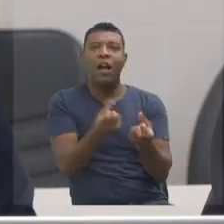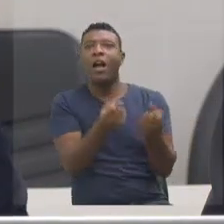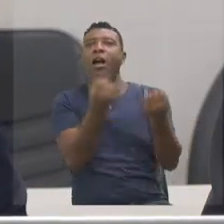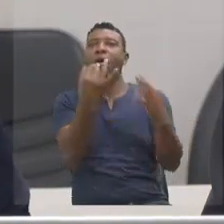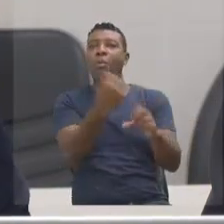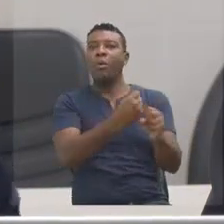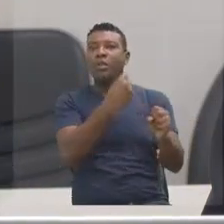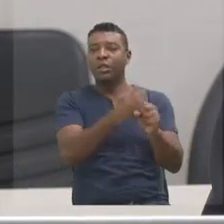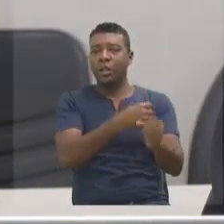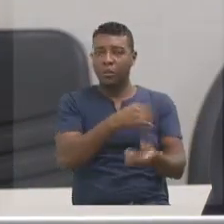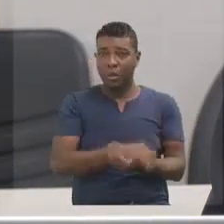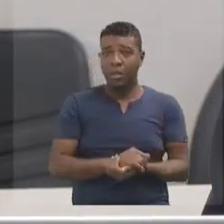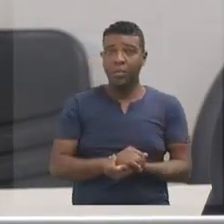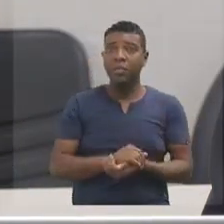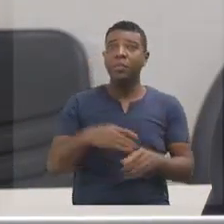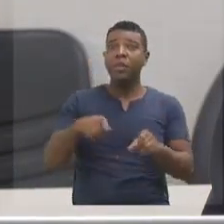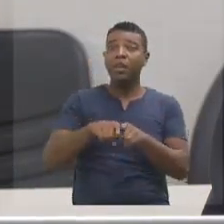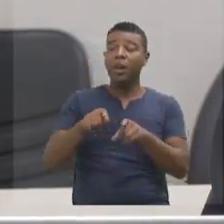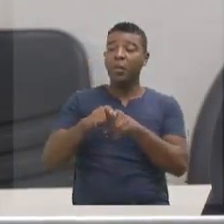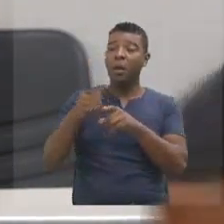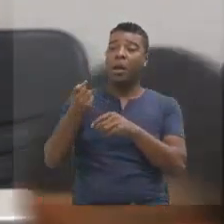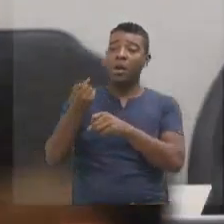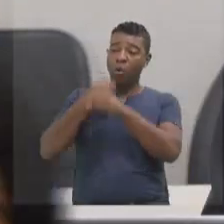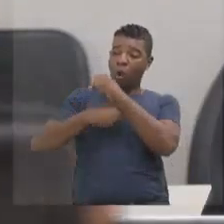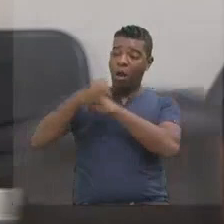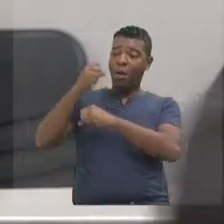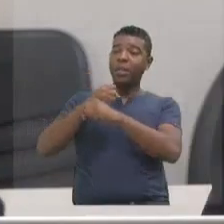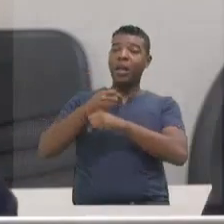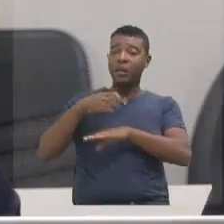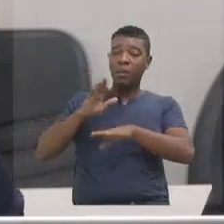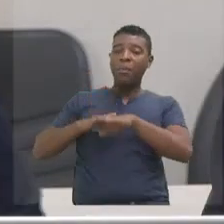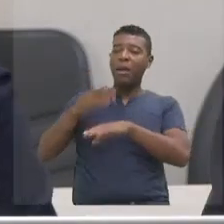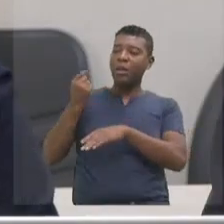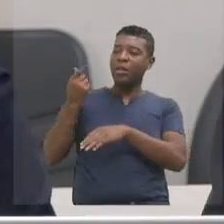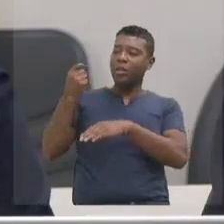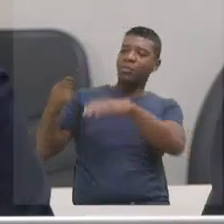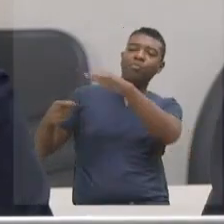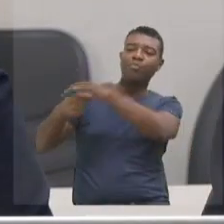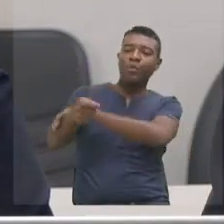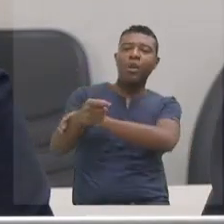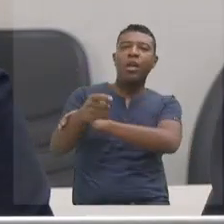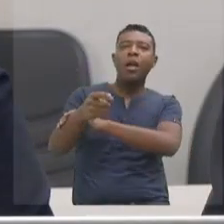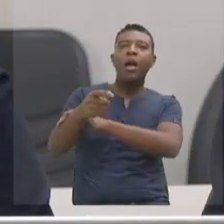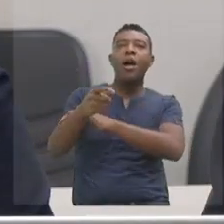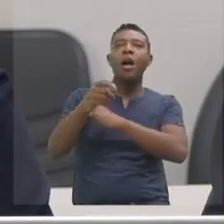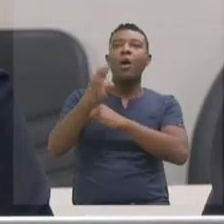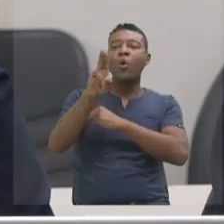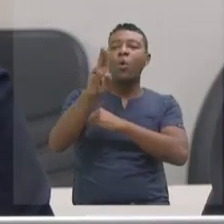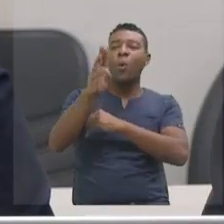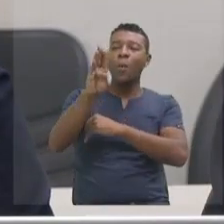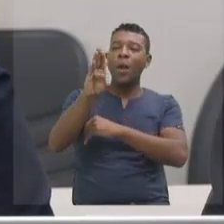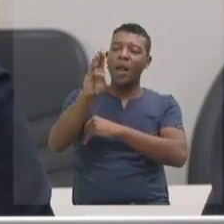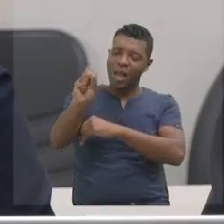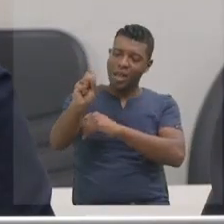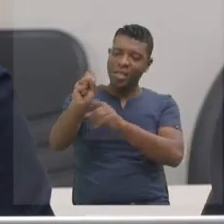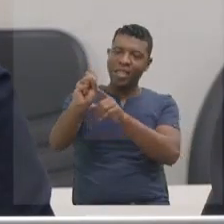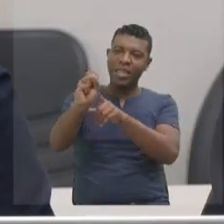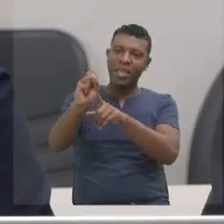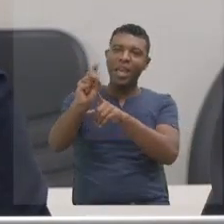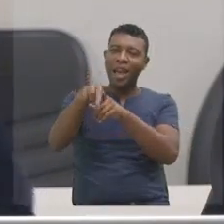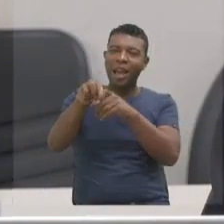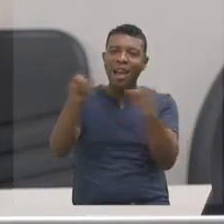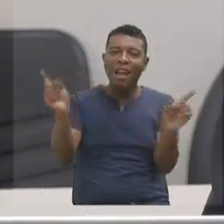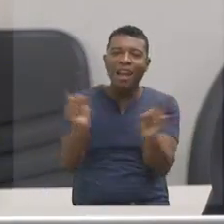público ano passado mais recurso de obra de UBS e mês passado é publicamos que a Adesão Até final